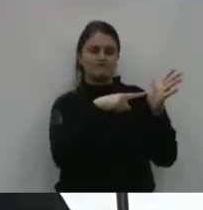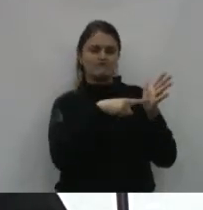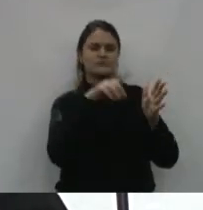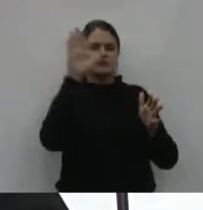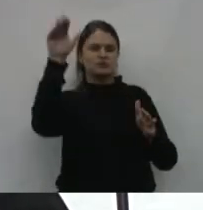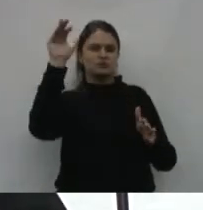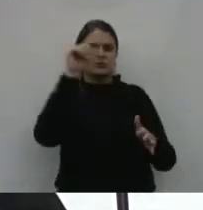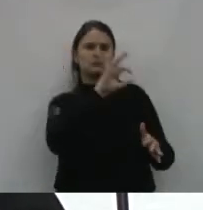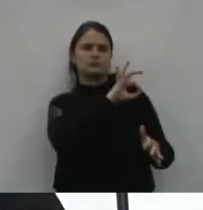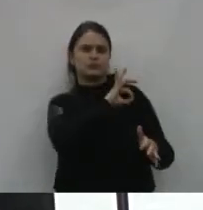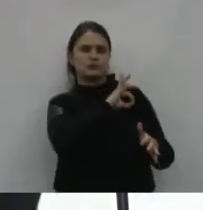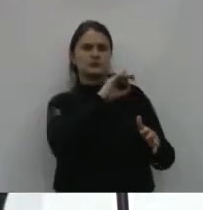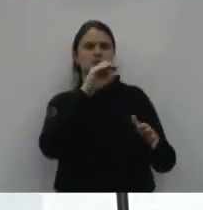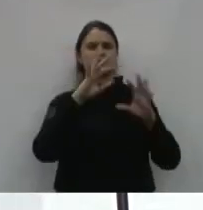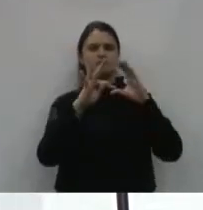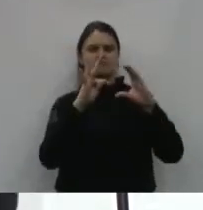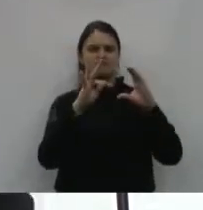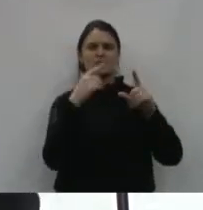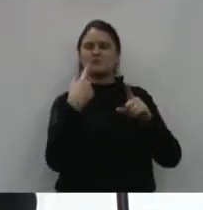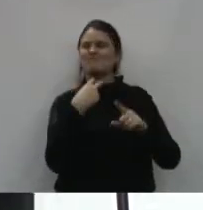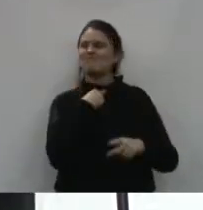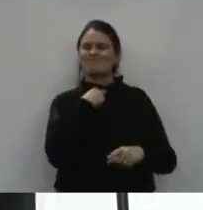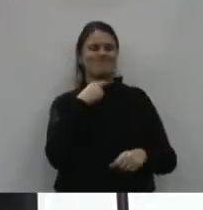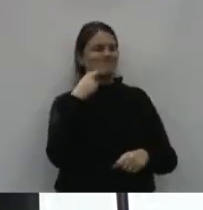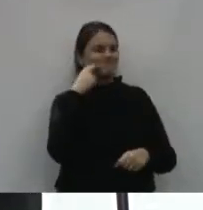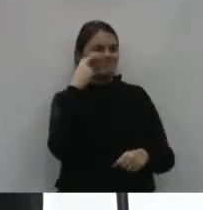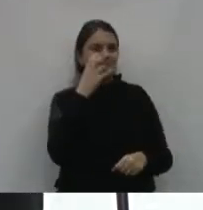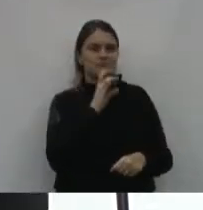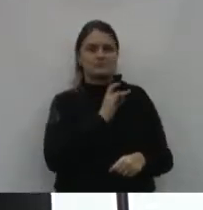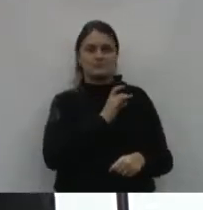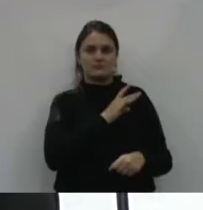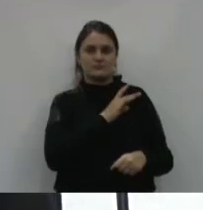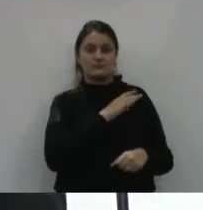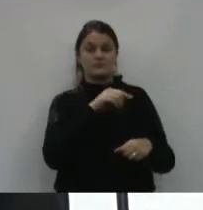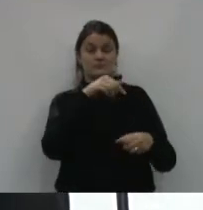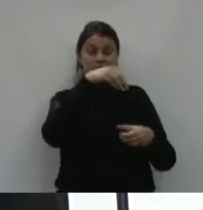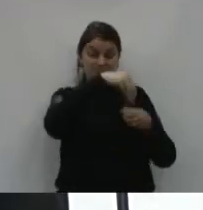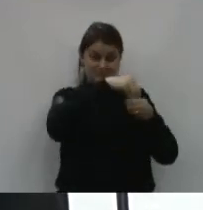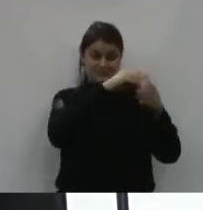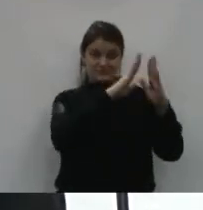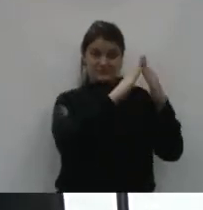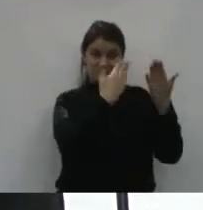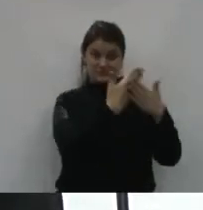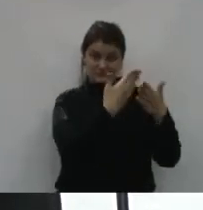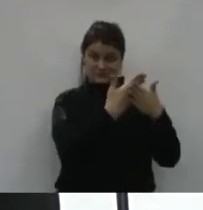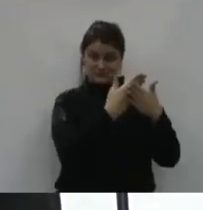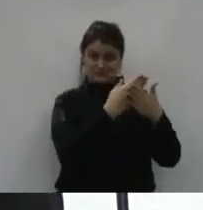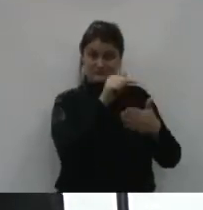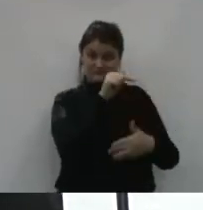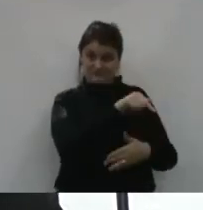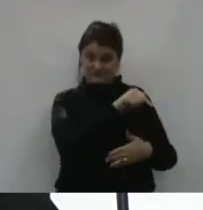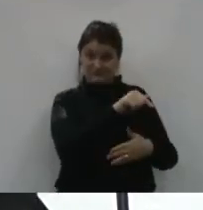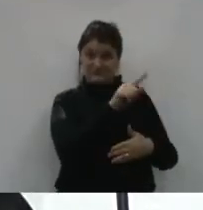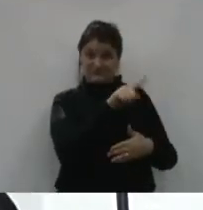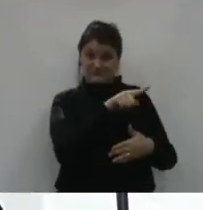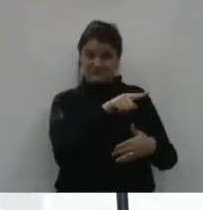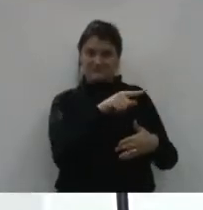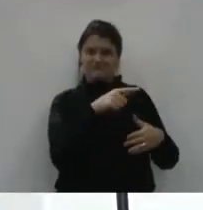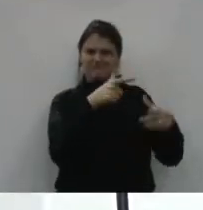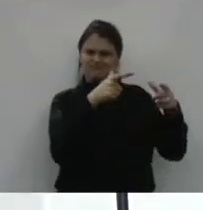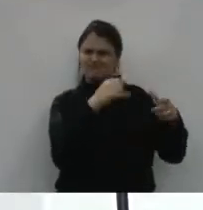e assim romper as barreiras impostas pela vergonha pelo medo a escola por ser uma instituição